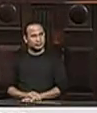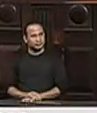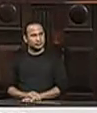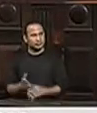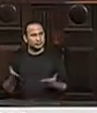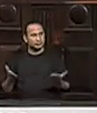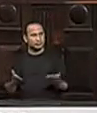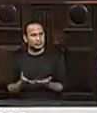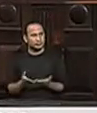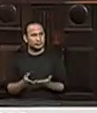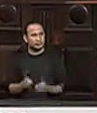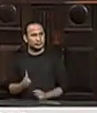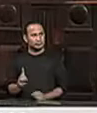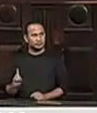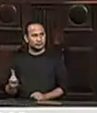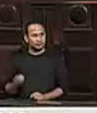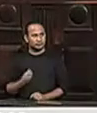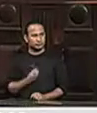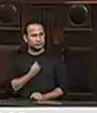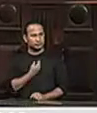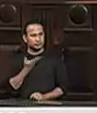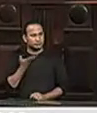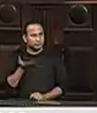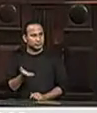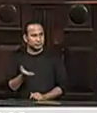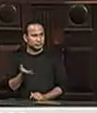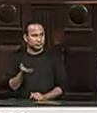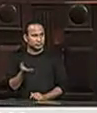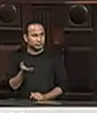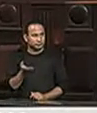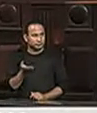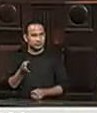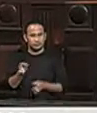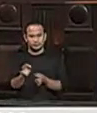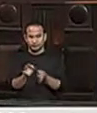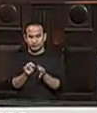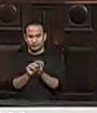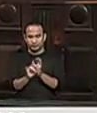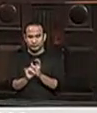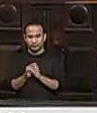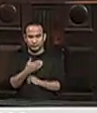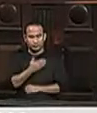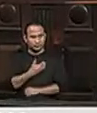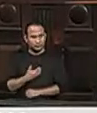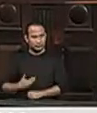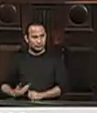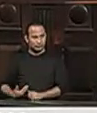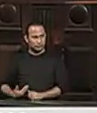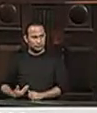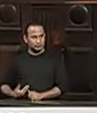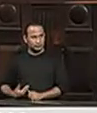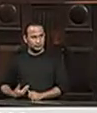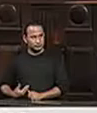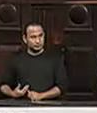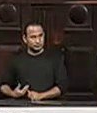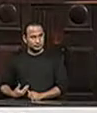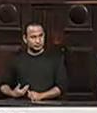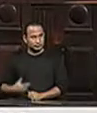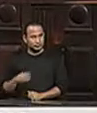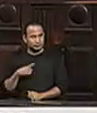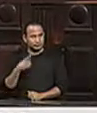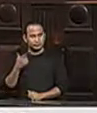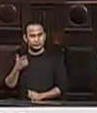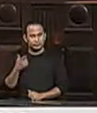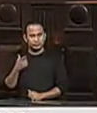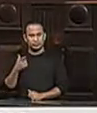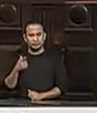Agora vai entrar aqui um projeto do governo tirando 50% dos royalties destinados